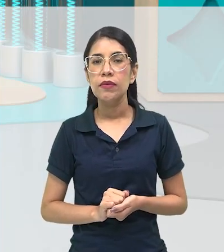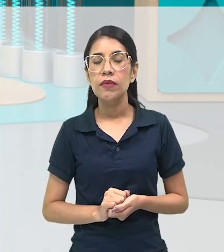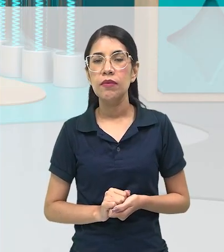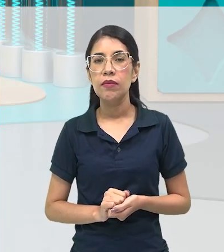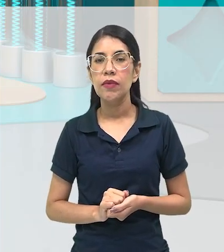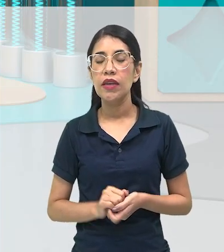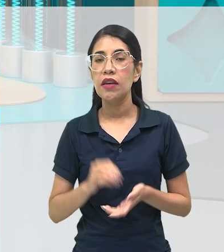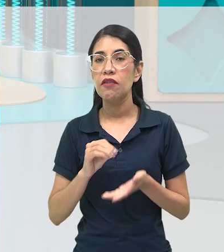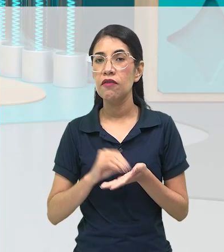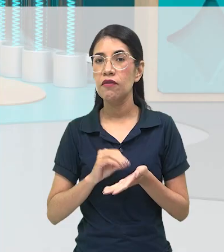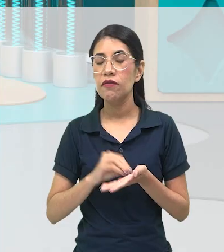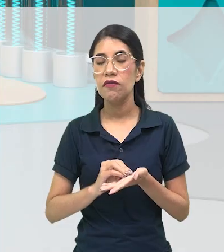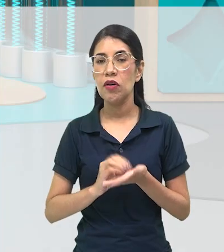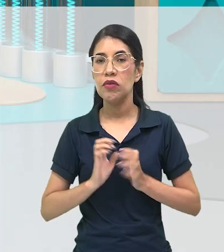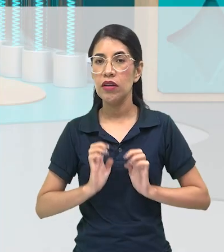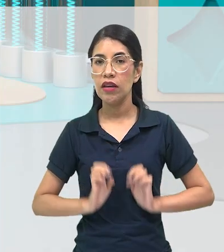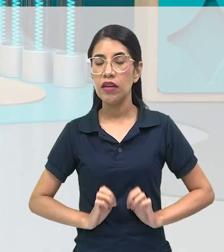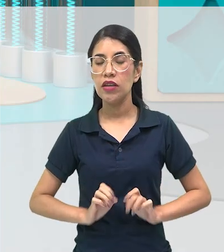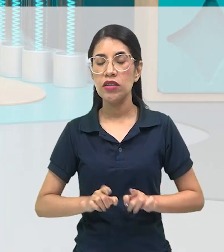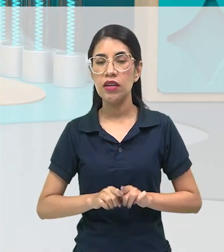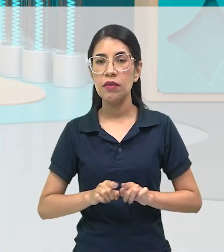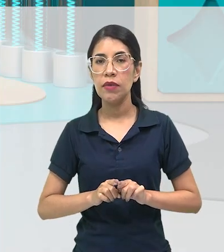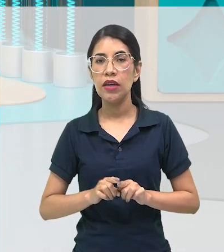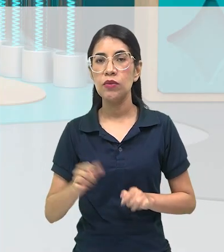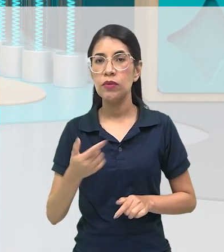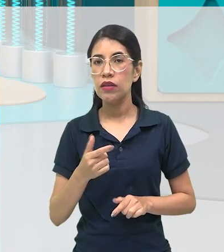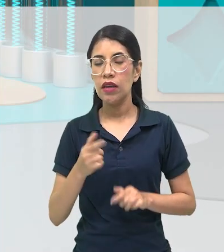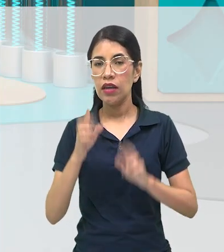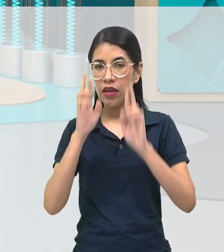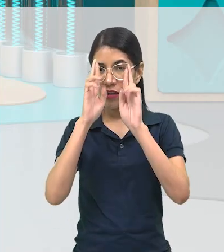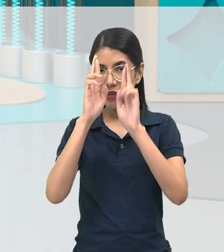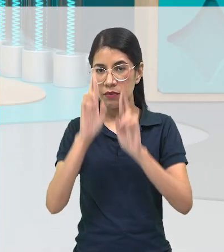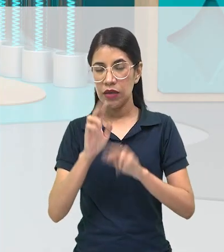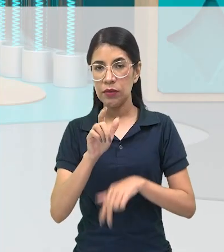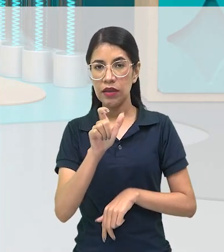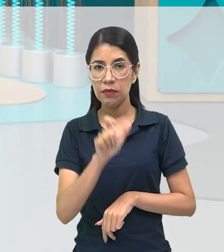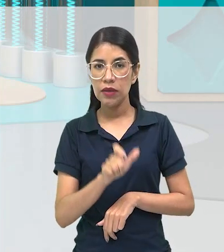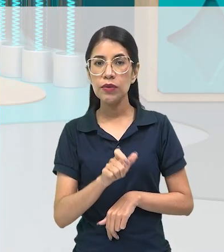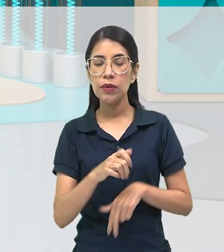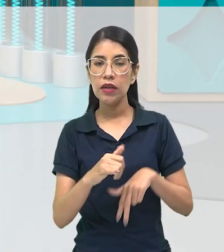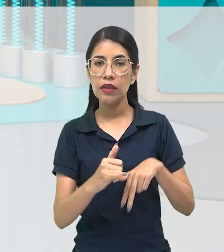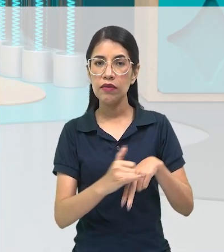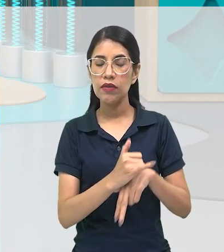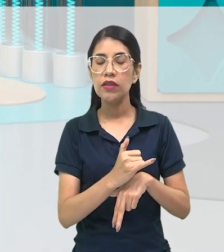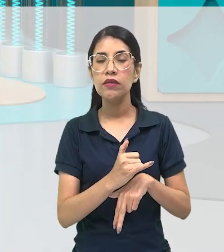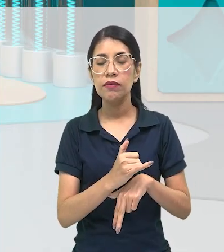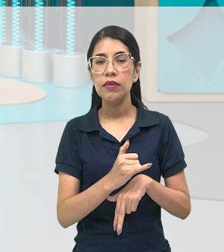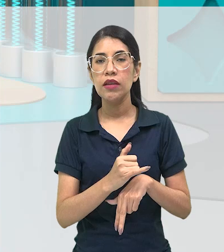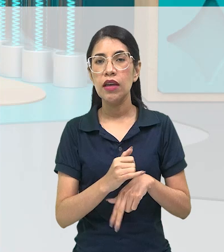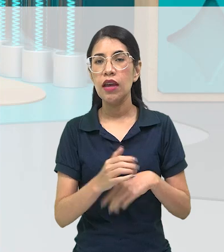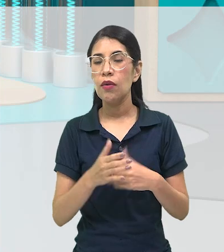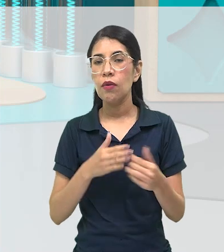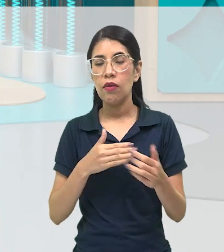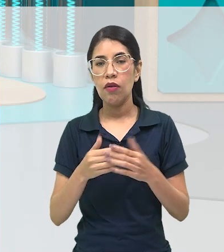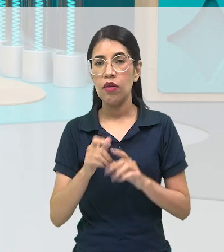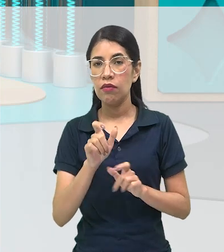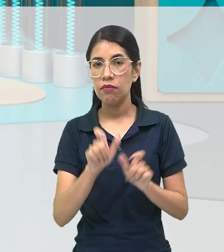antiética, né? Que desrespeita a vítima. Não importa quem seja, não importa